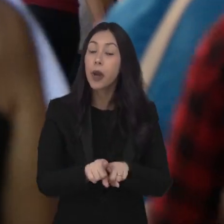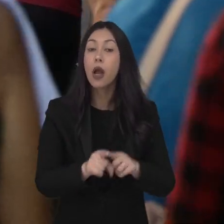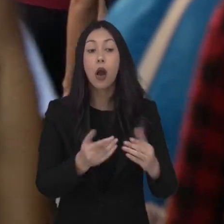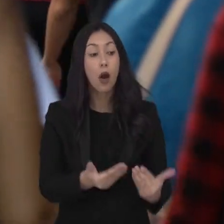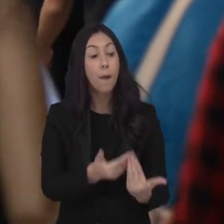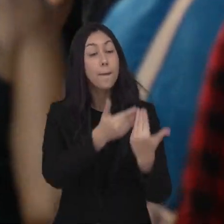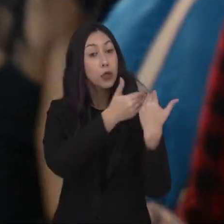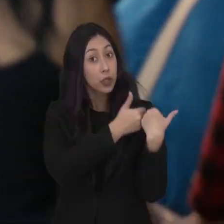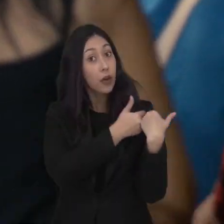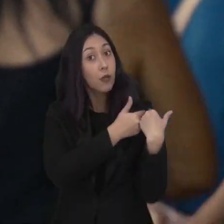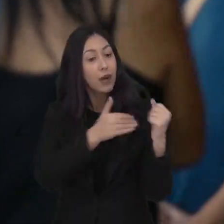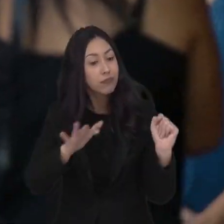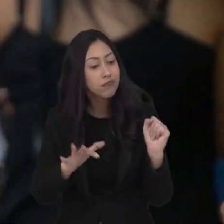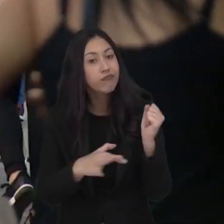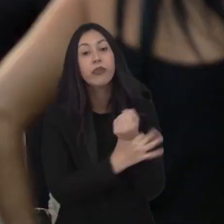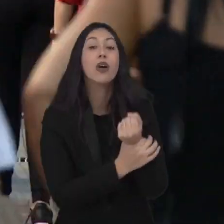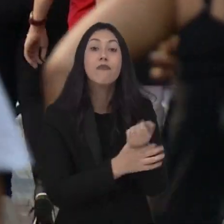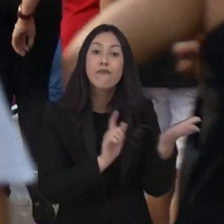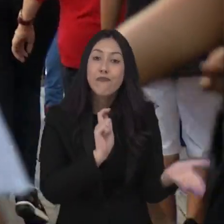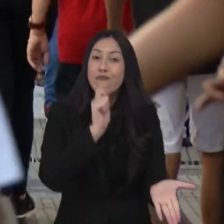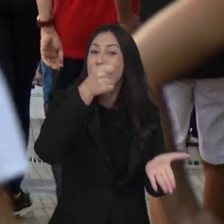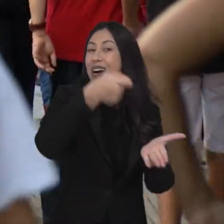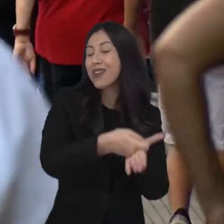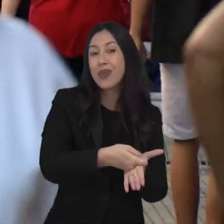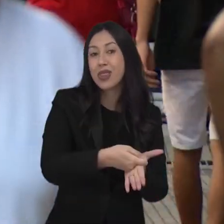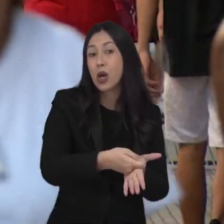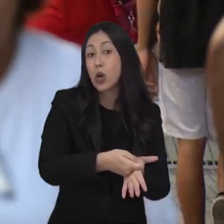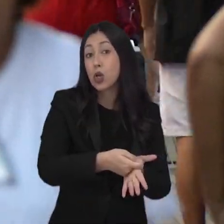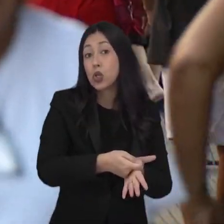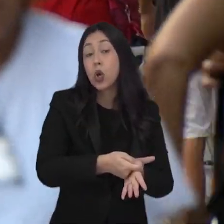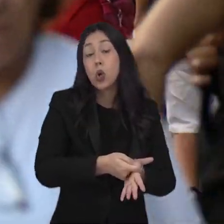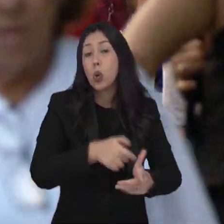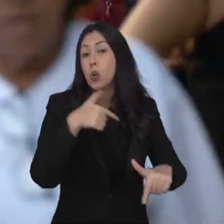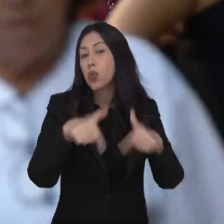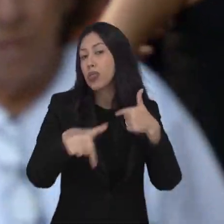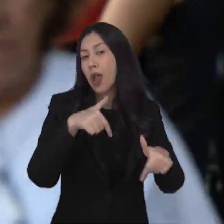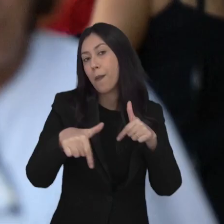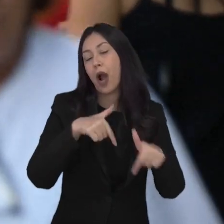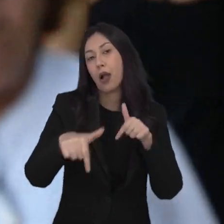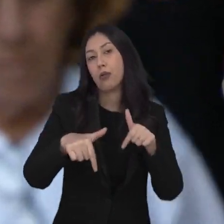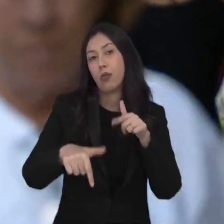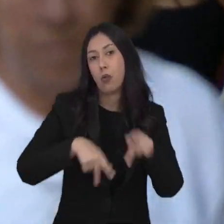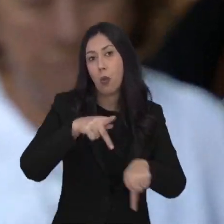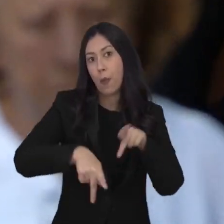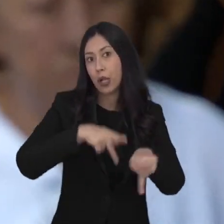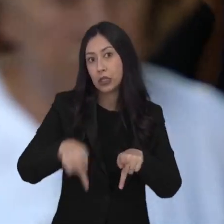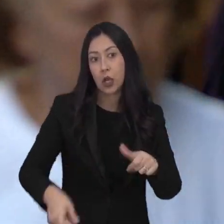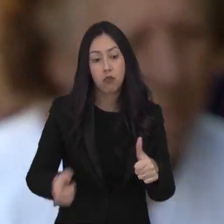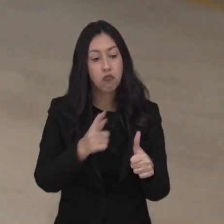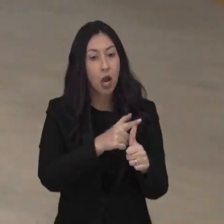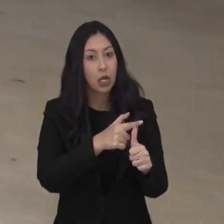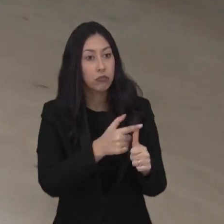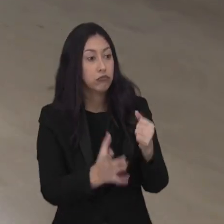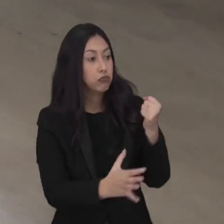também é o responsável por garantir o pagamento de todos os serviços prestados à